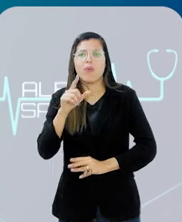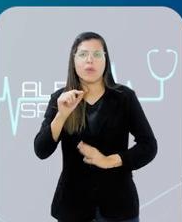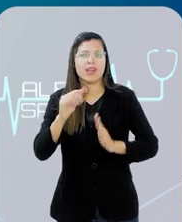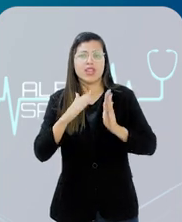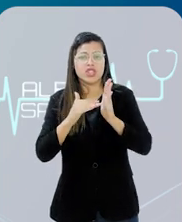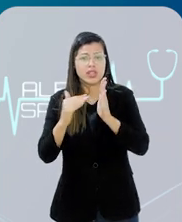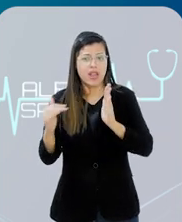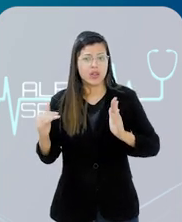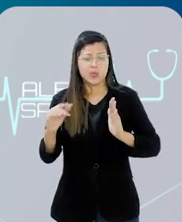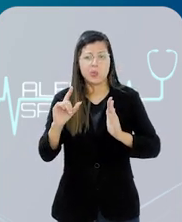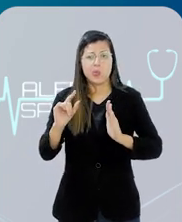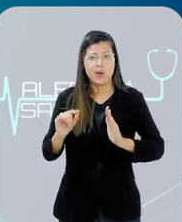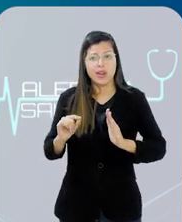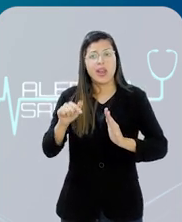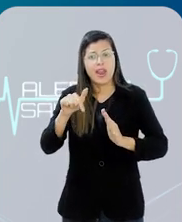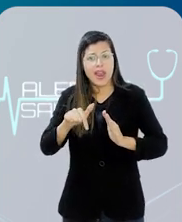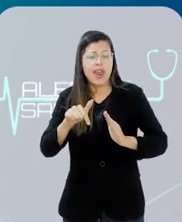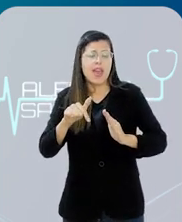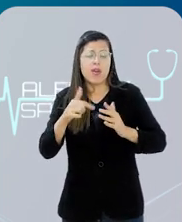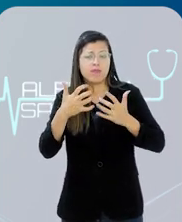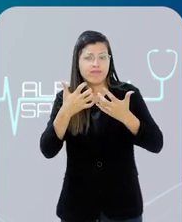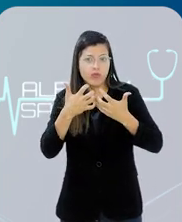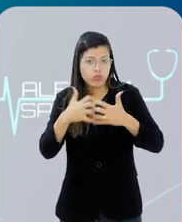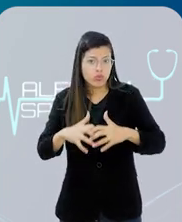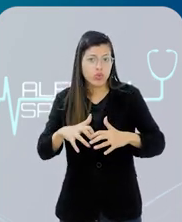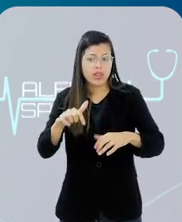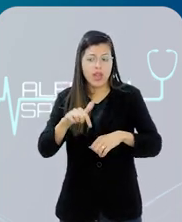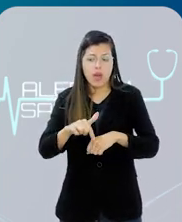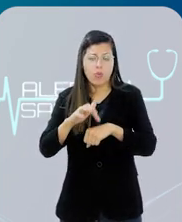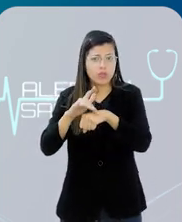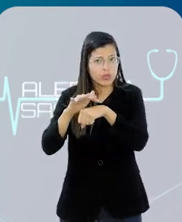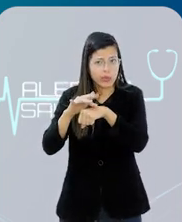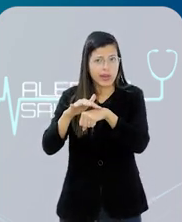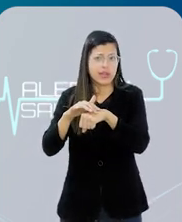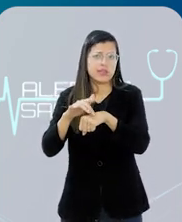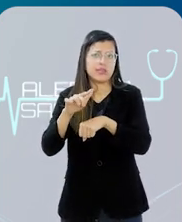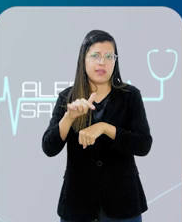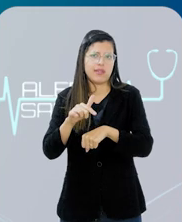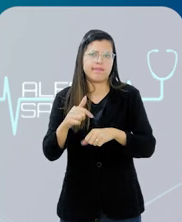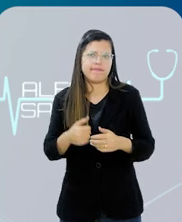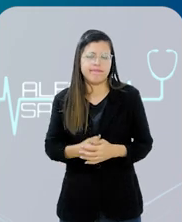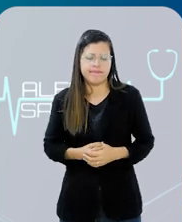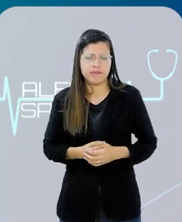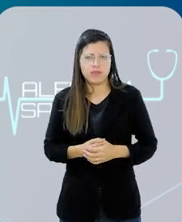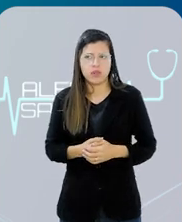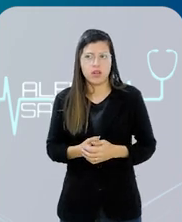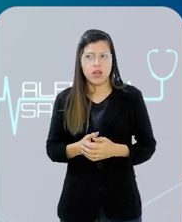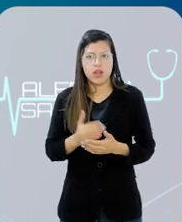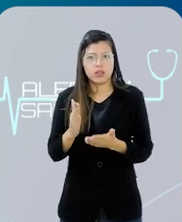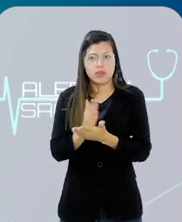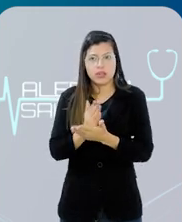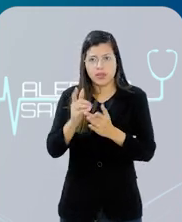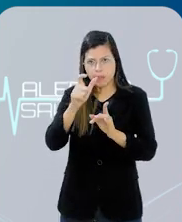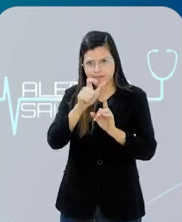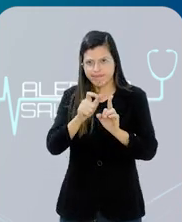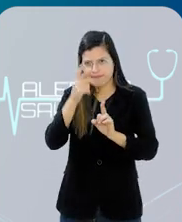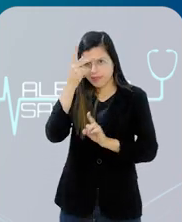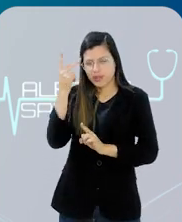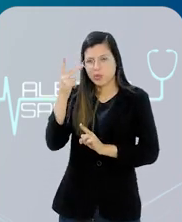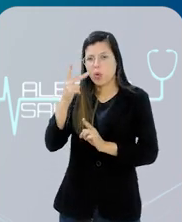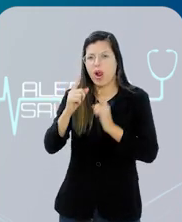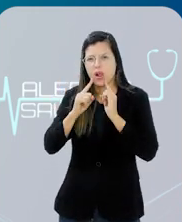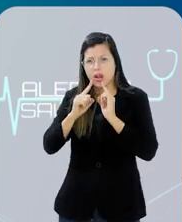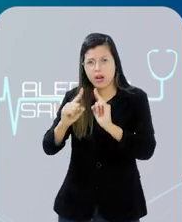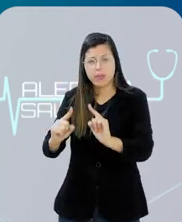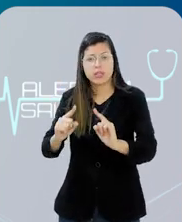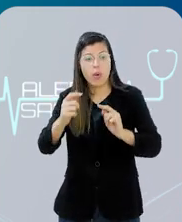que é funcional, o que é terapêutico, o que é uma doença, tá? Então, muitas vezes a paciente vem com uma queixa e a gente